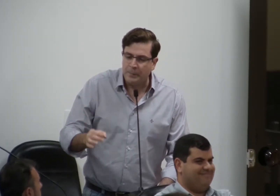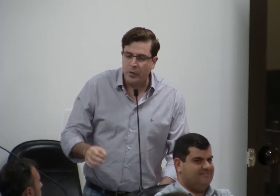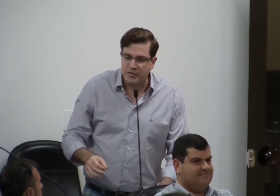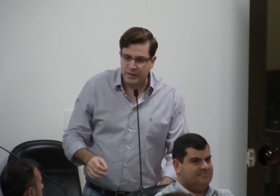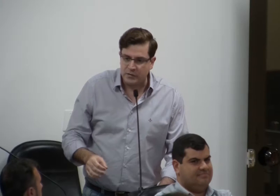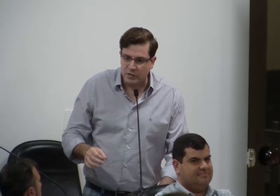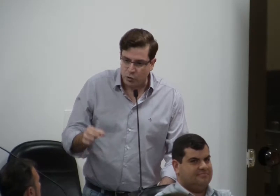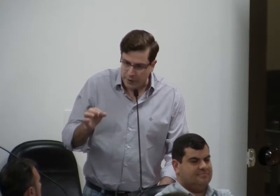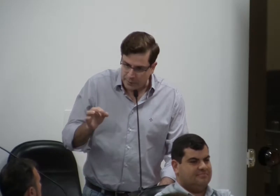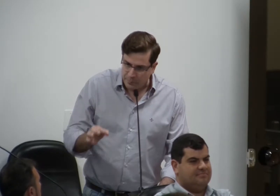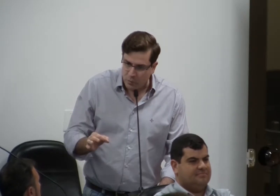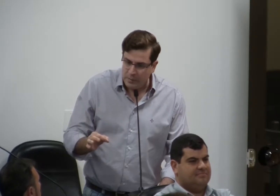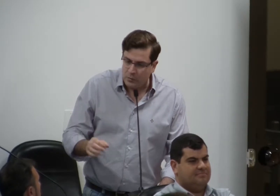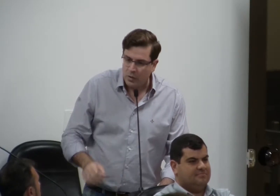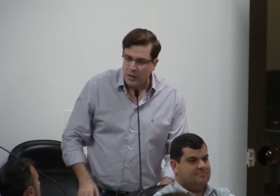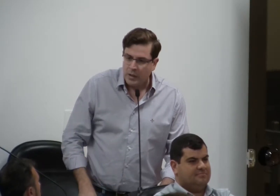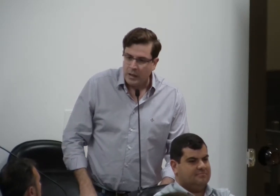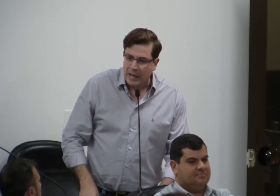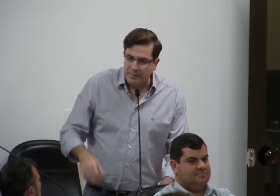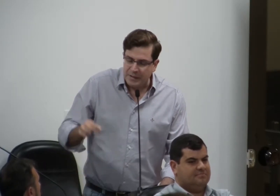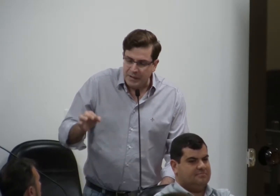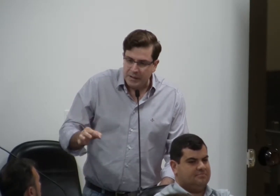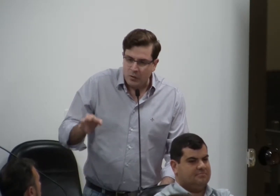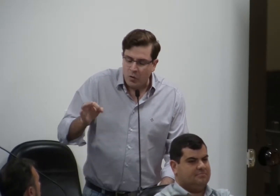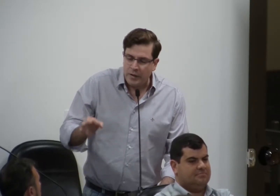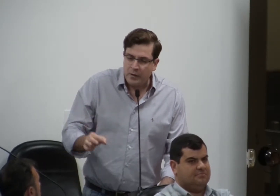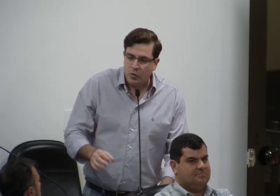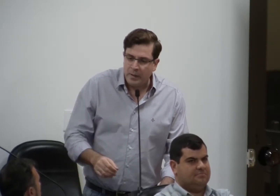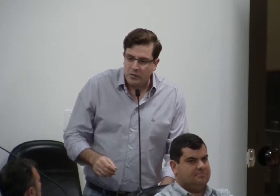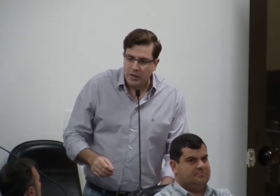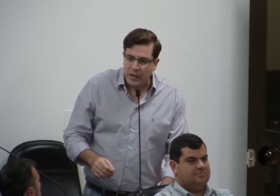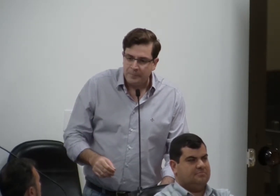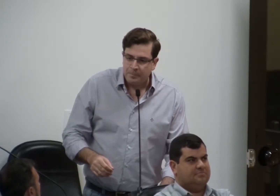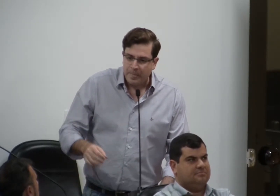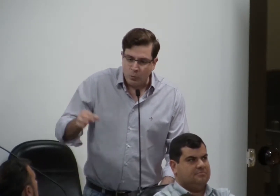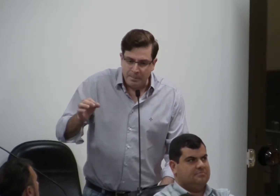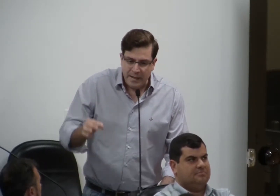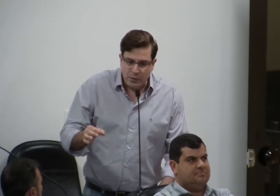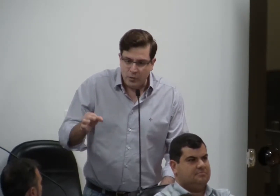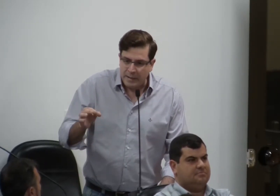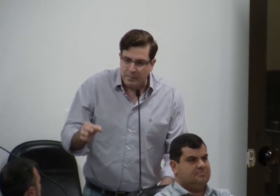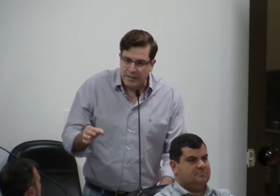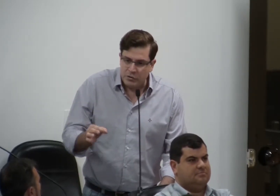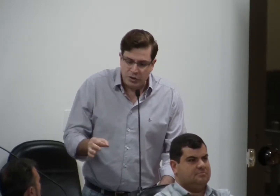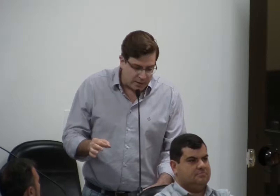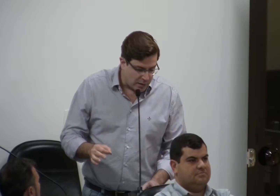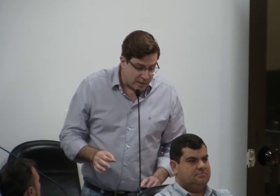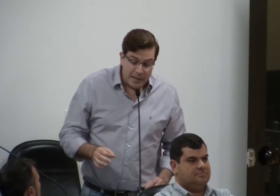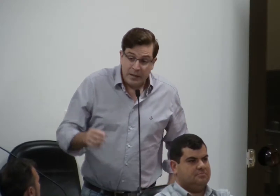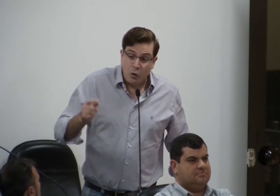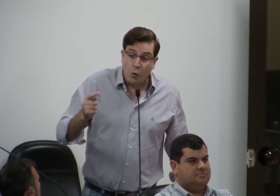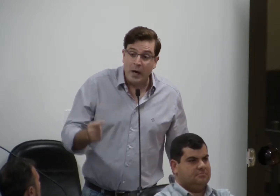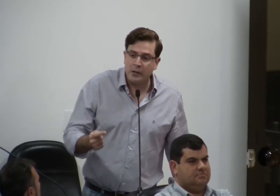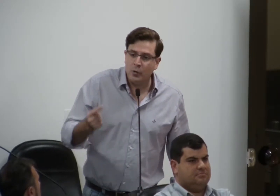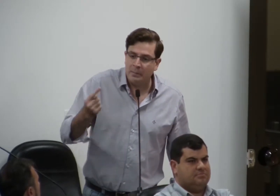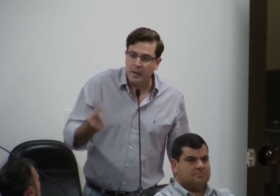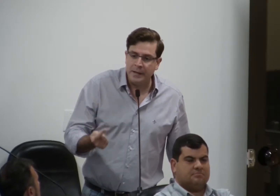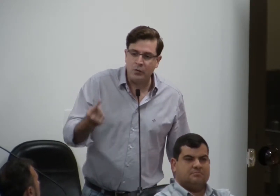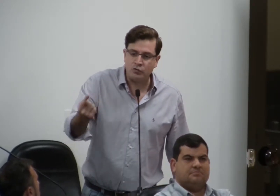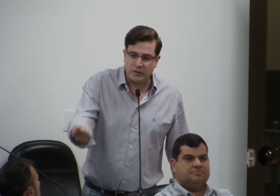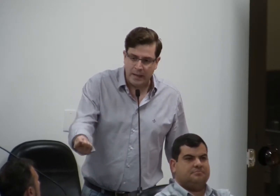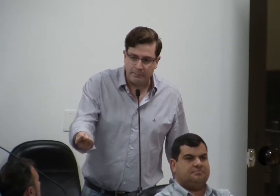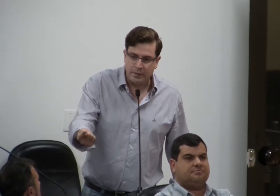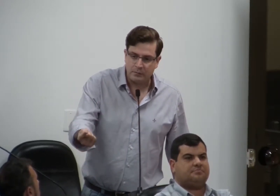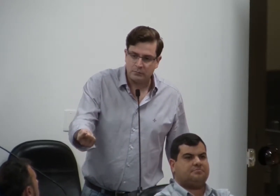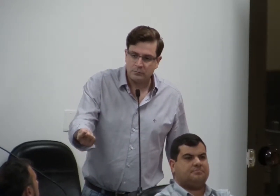comum depois que se torna público, a menina ou alguém comentar o medo que a mãe tinha, quando a mãe